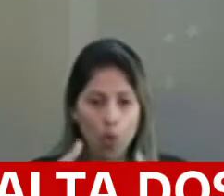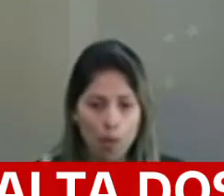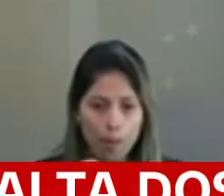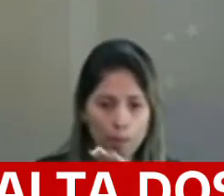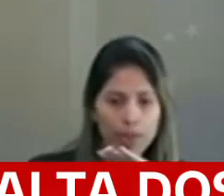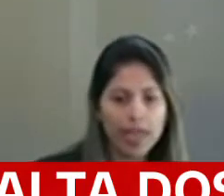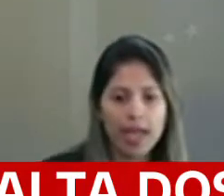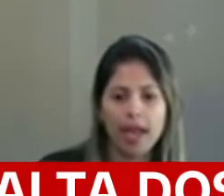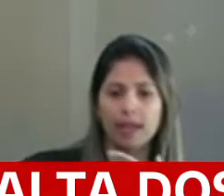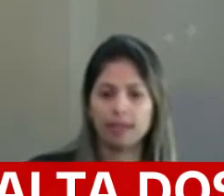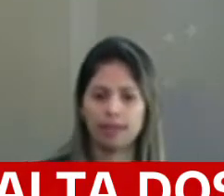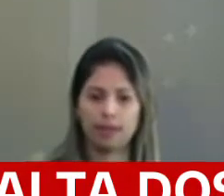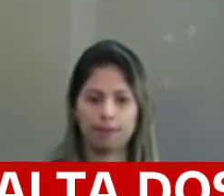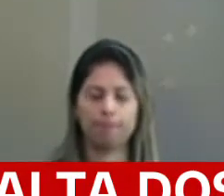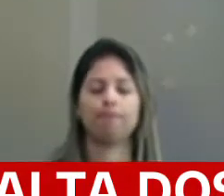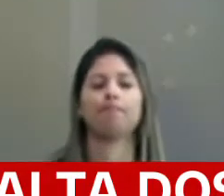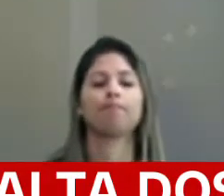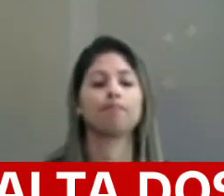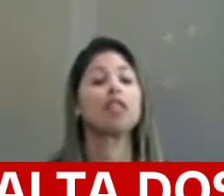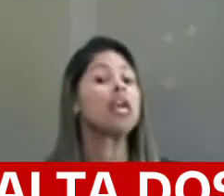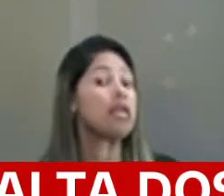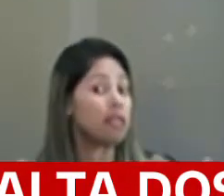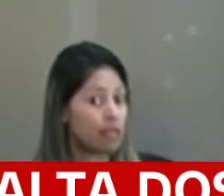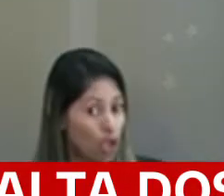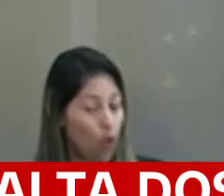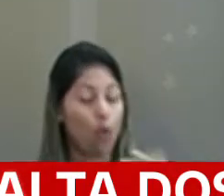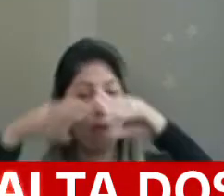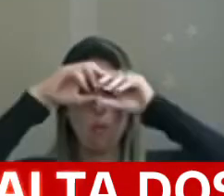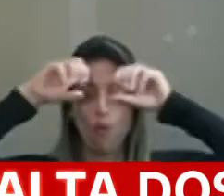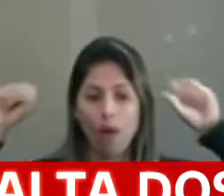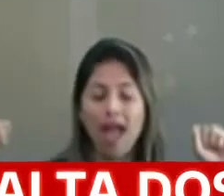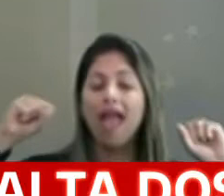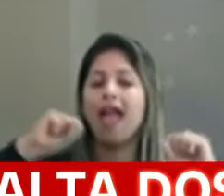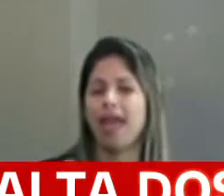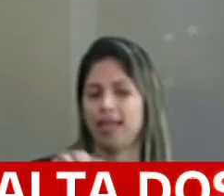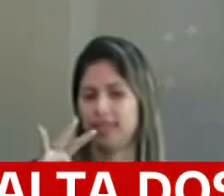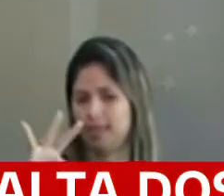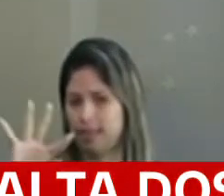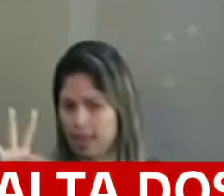o STF, no citado recurso